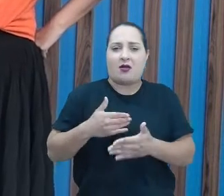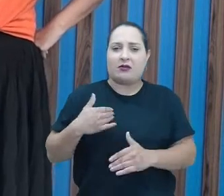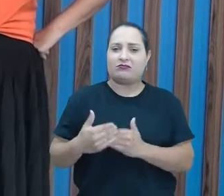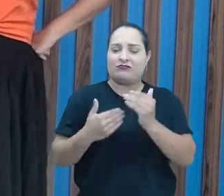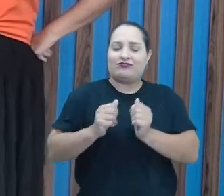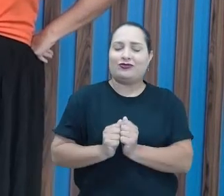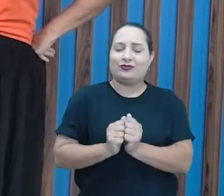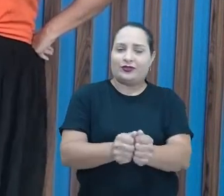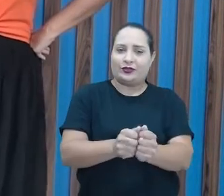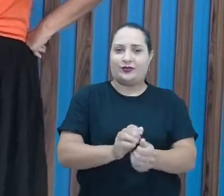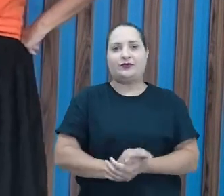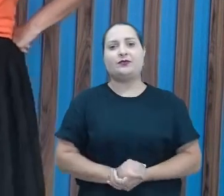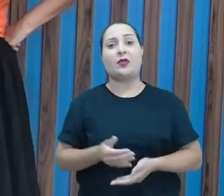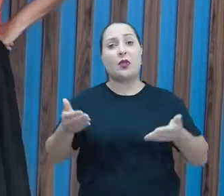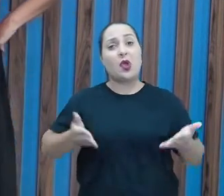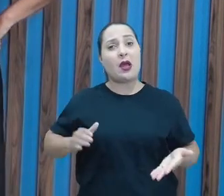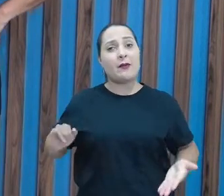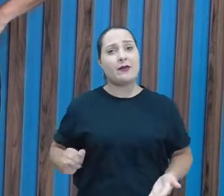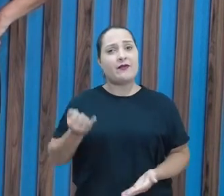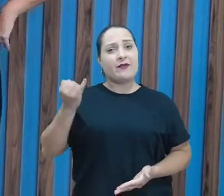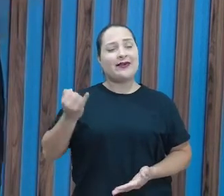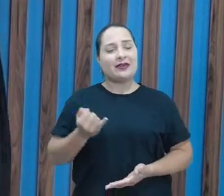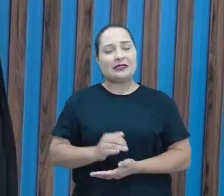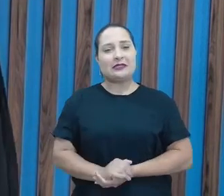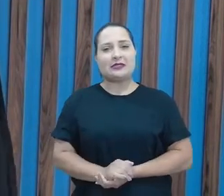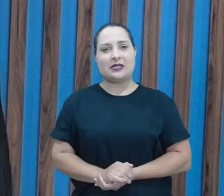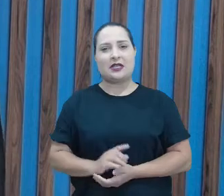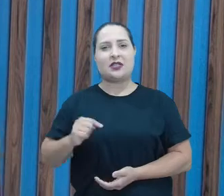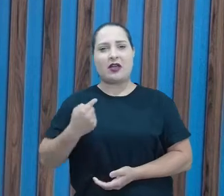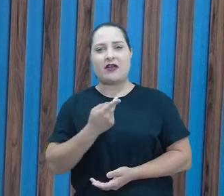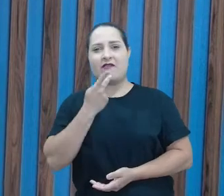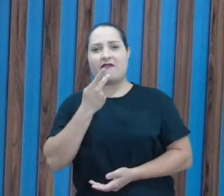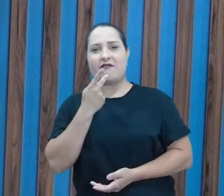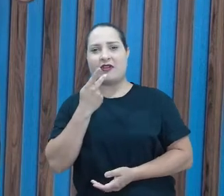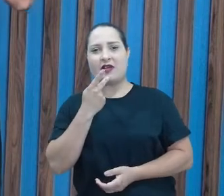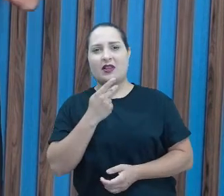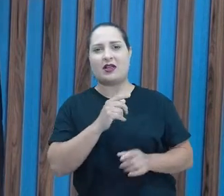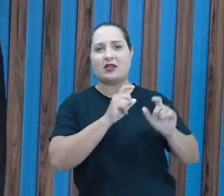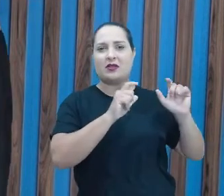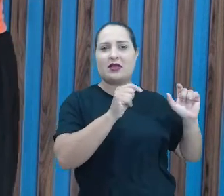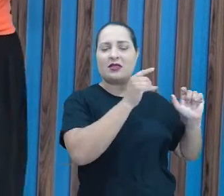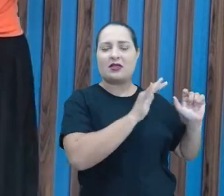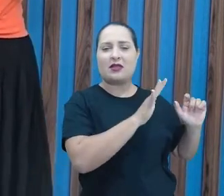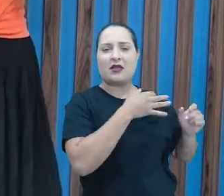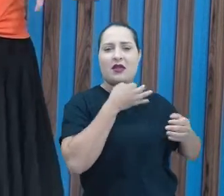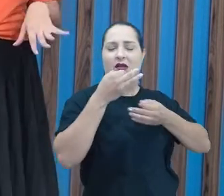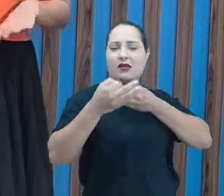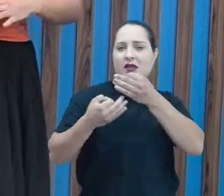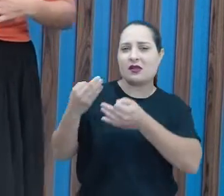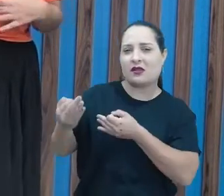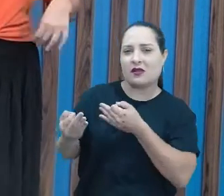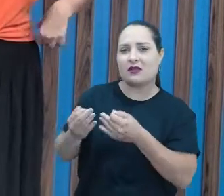tá? Hoje, aproveitando que a gente vem falando sobre charge, sobre crítica, né?